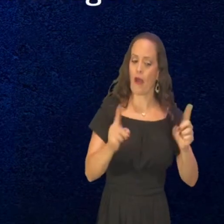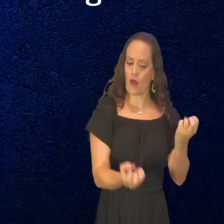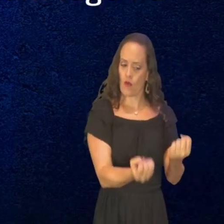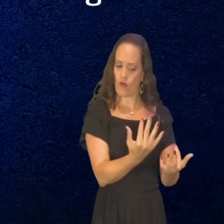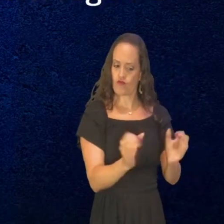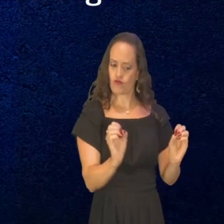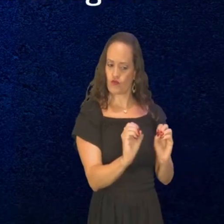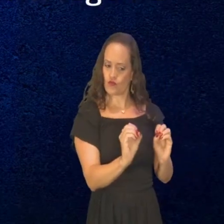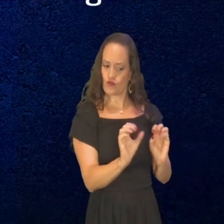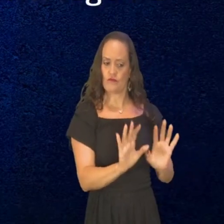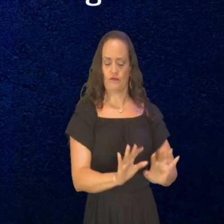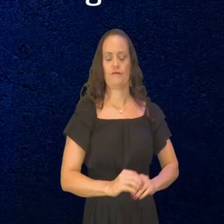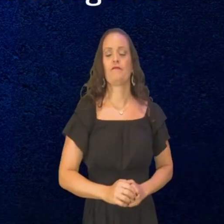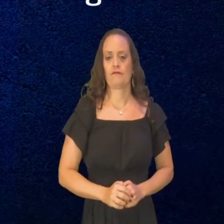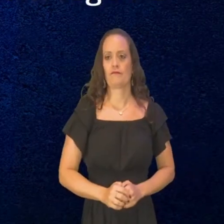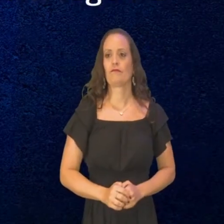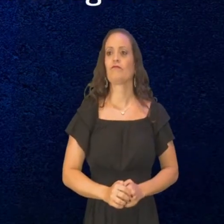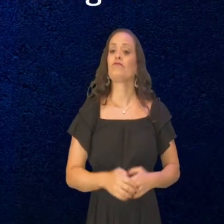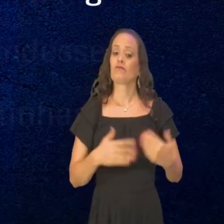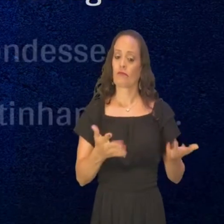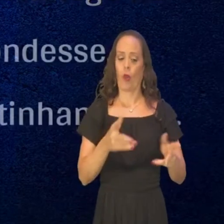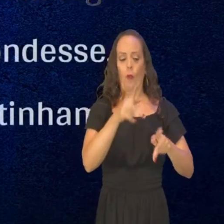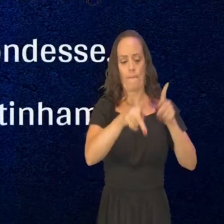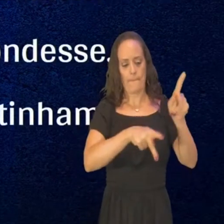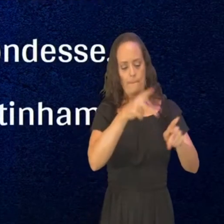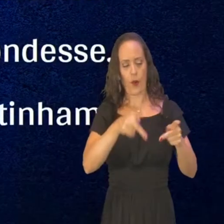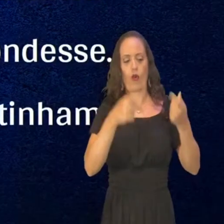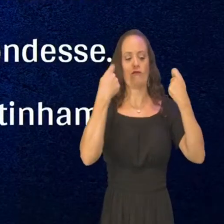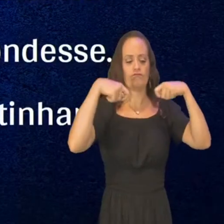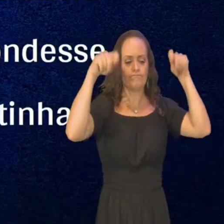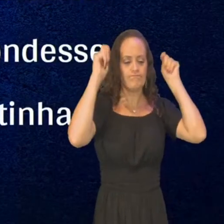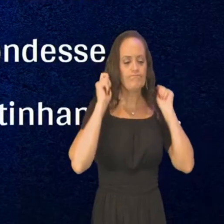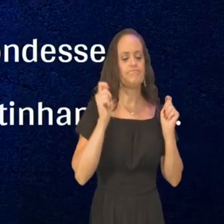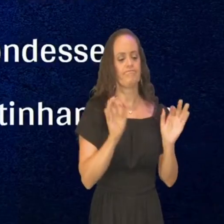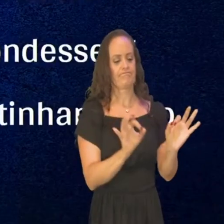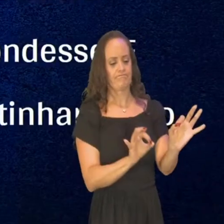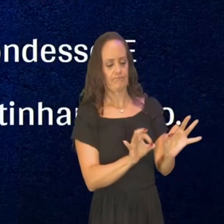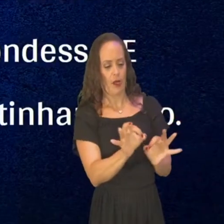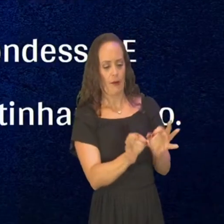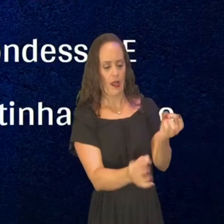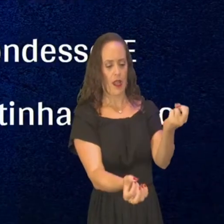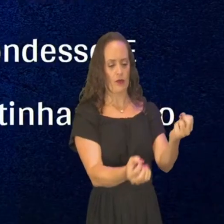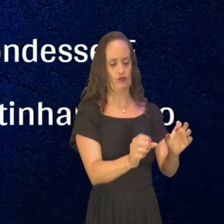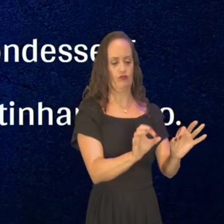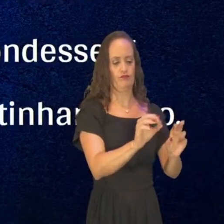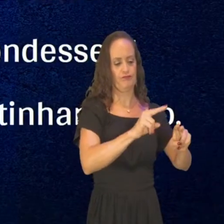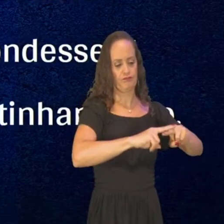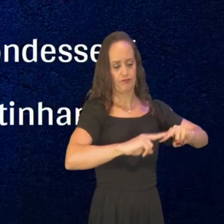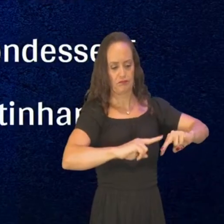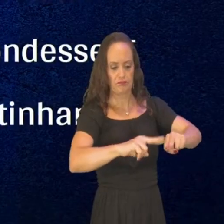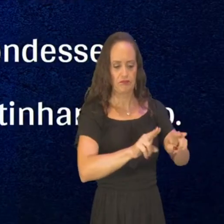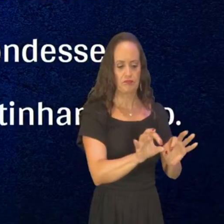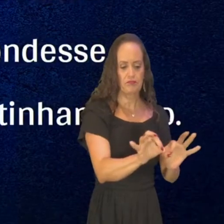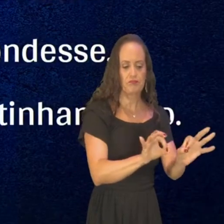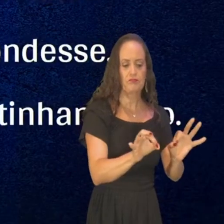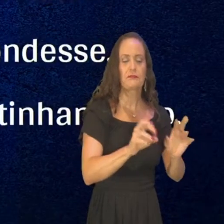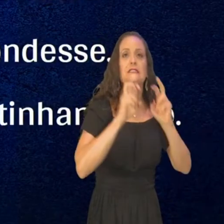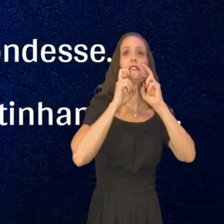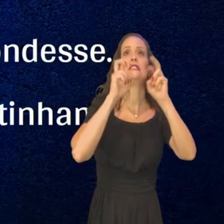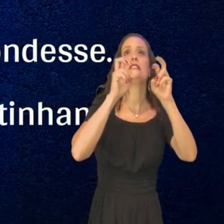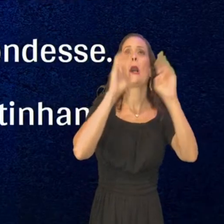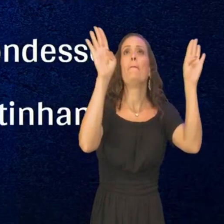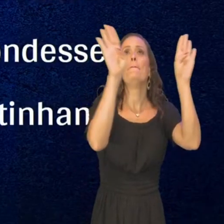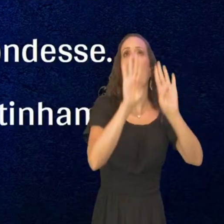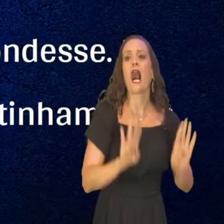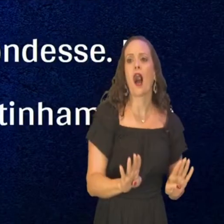lenha. Pegaram o novilho que lhes foi trazido, prepararam-no e invocaram o nome de